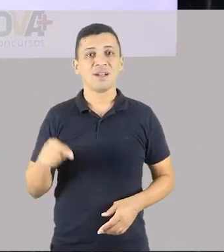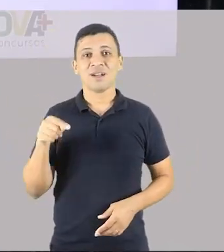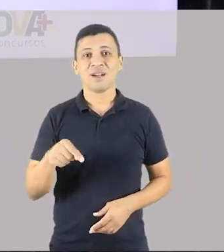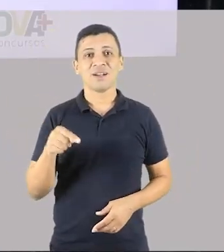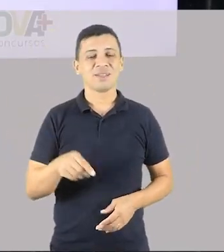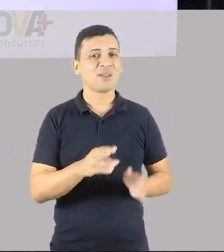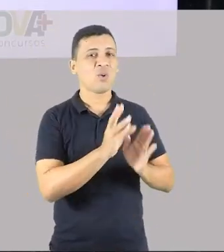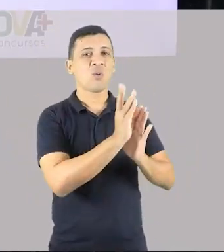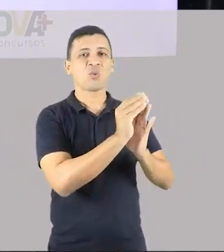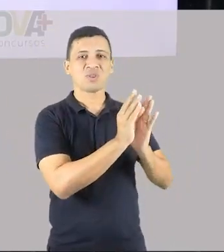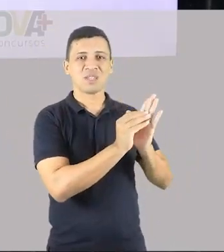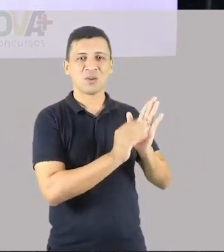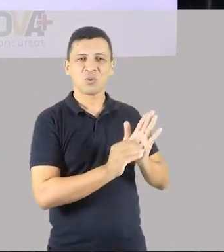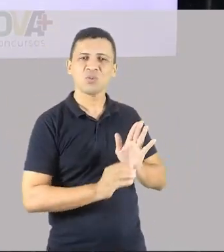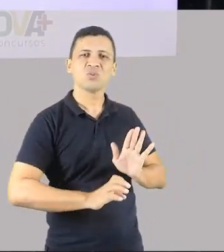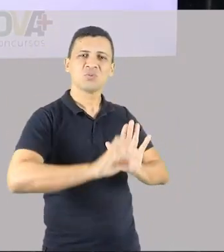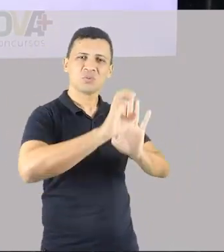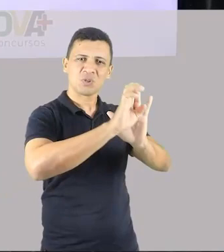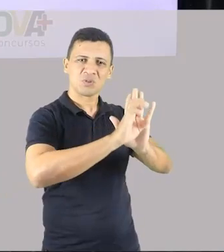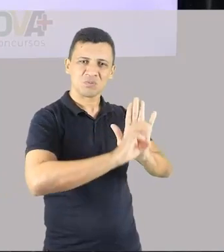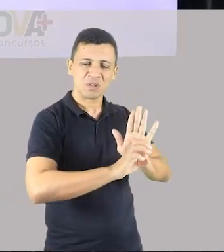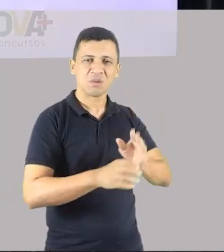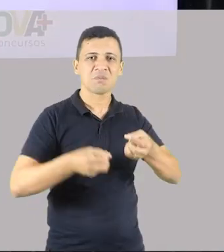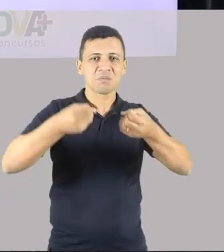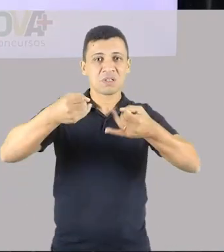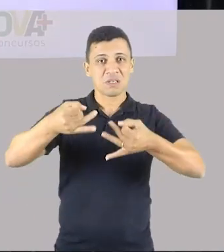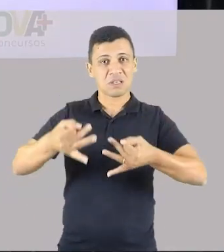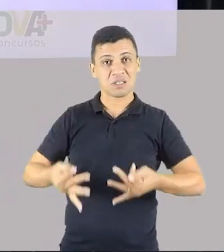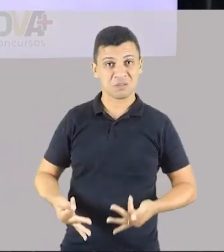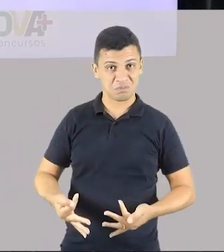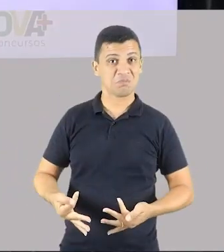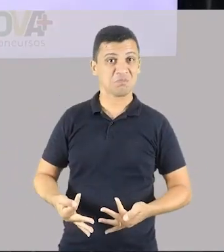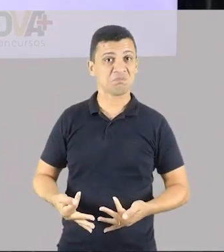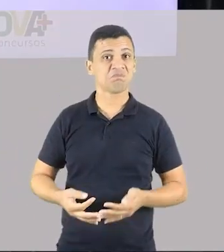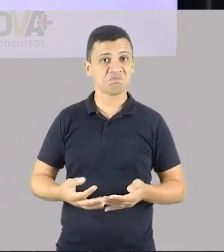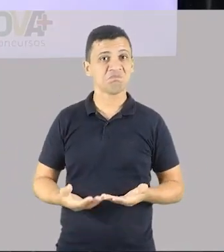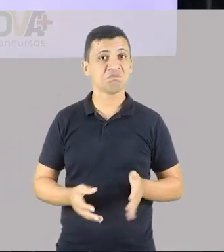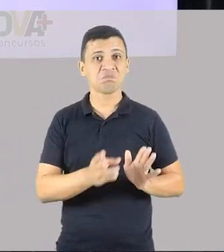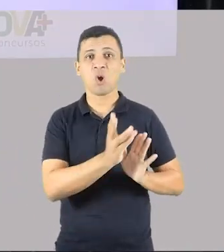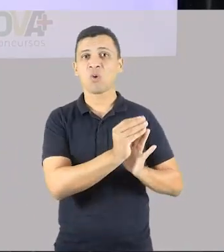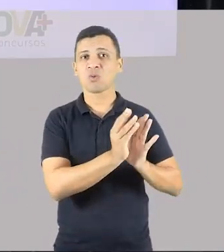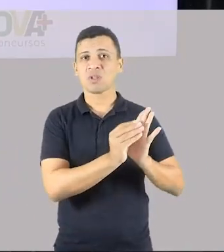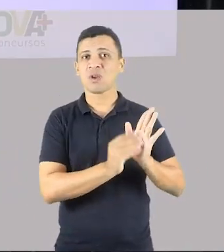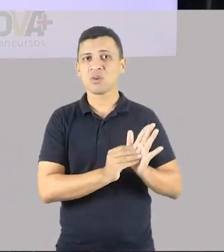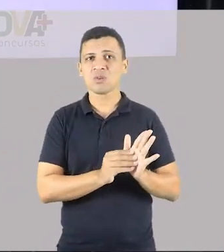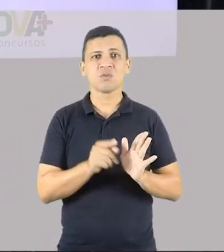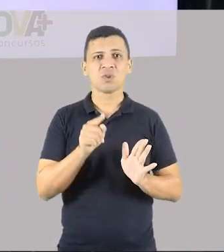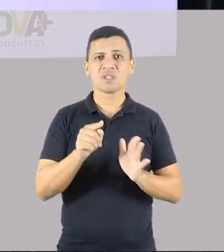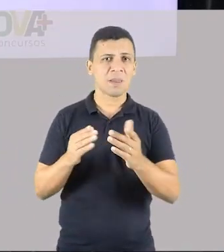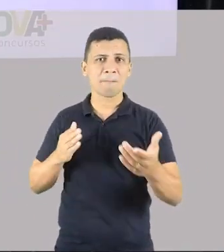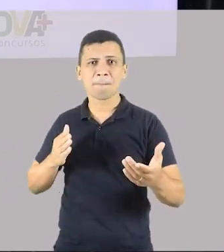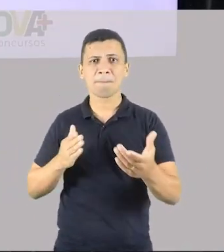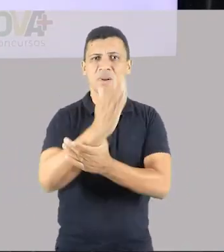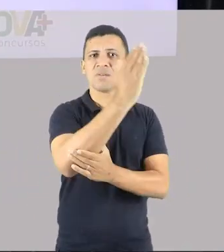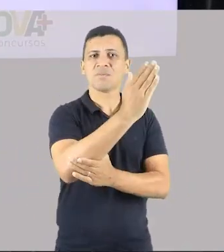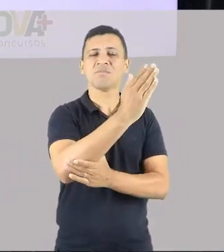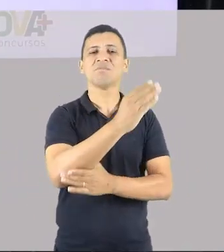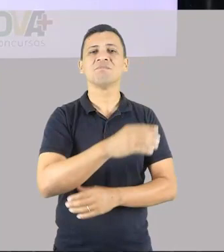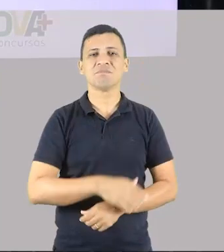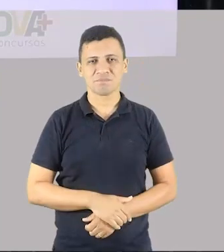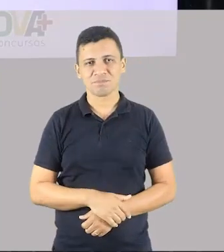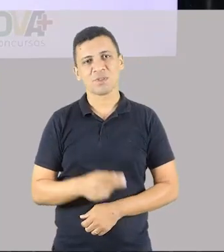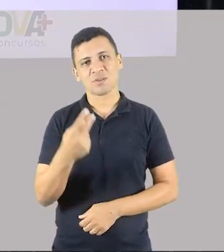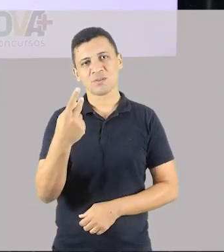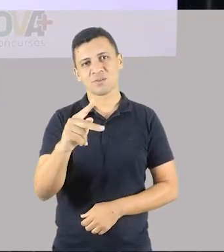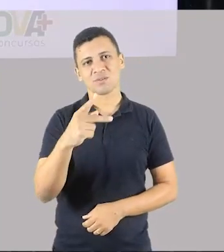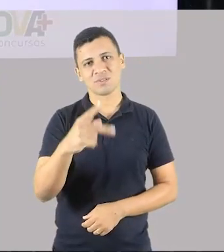os conteúdos do edital, está trabalhando de uma forma bem abrangente os conteúdos necessários para a sua aprovação no seu